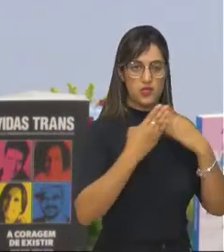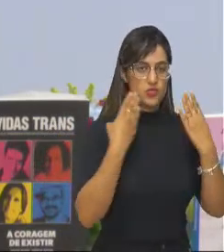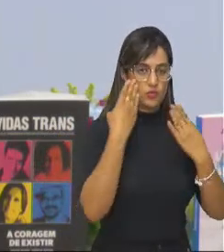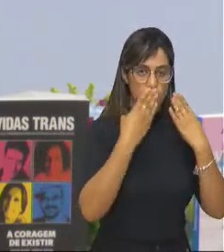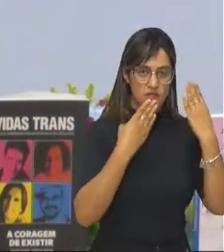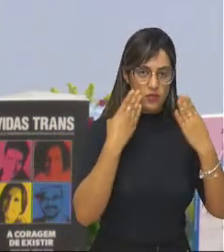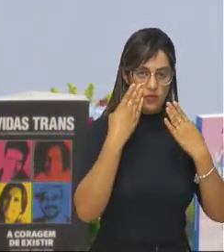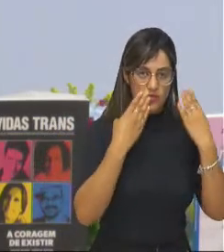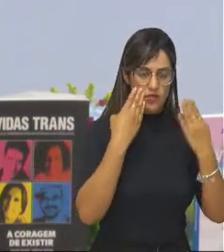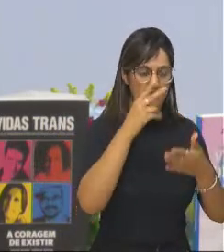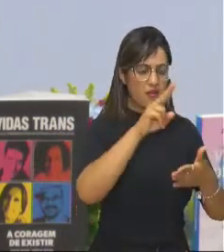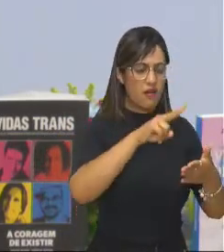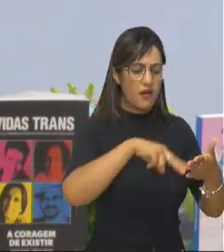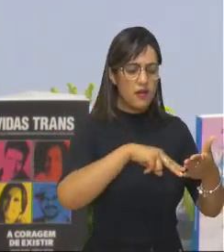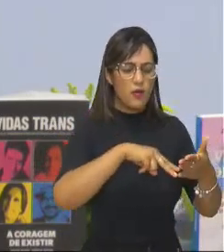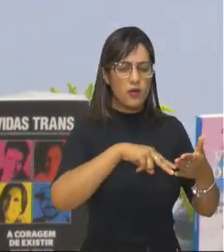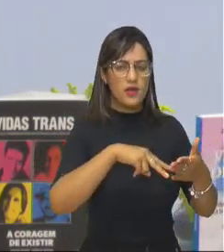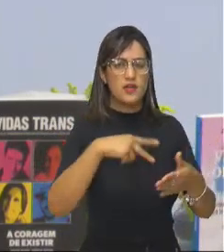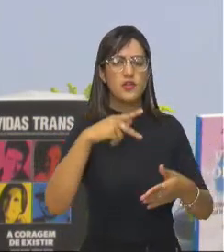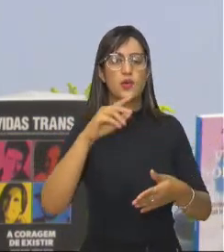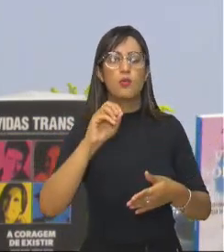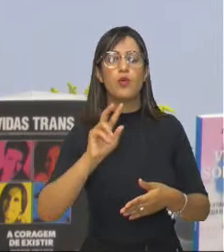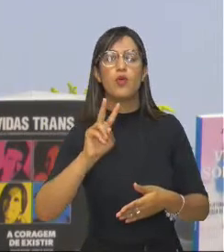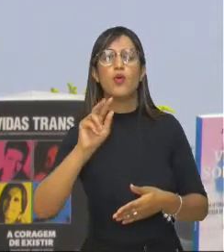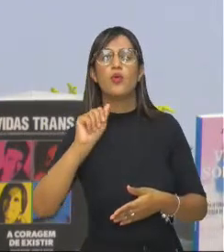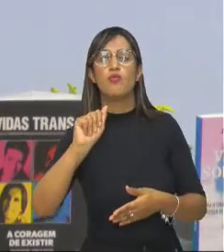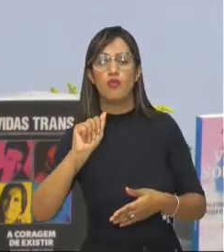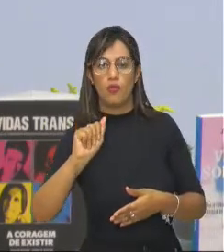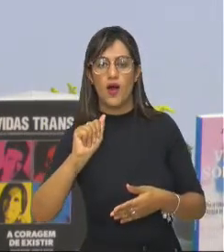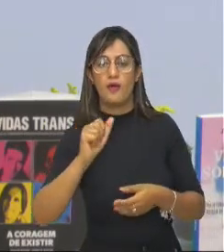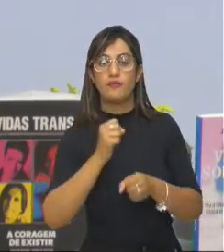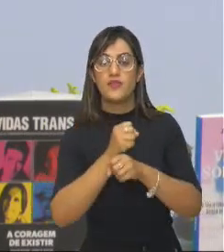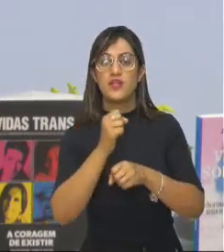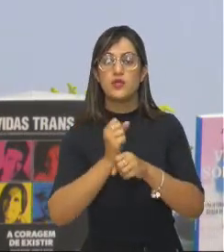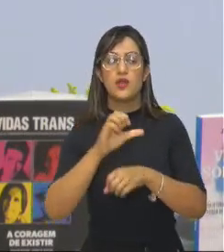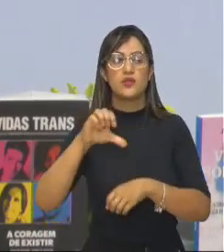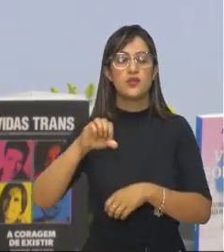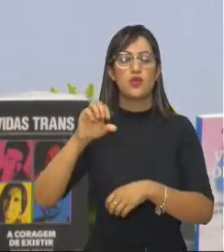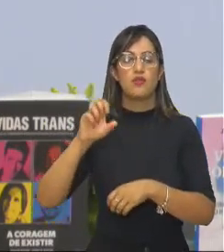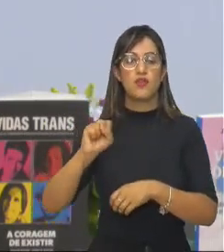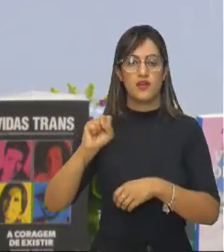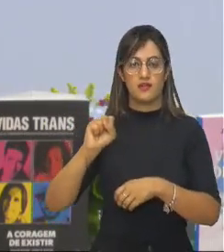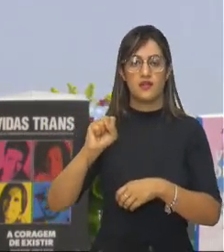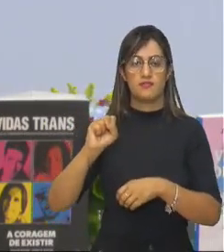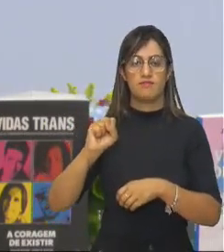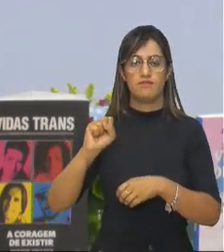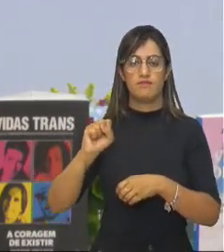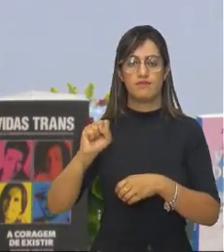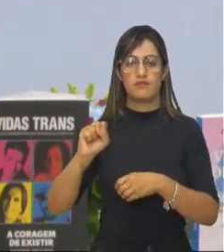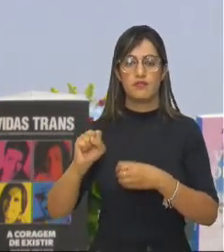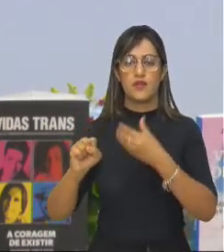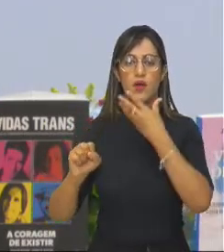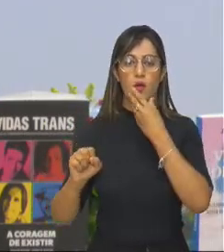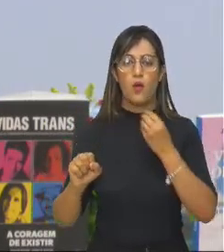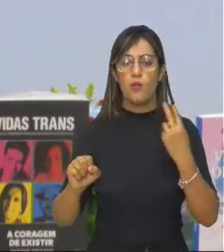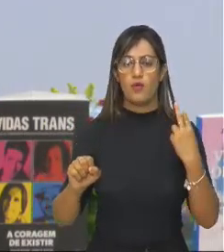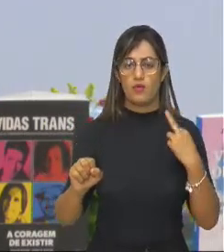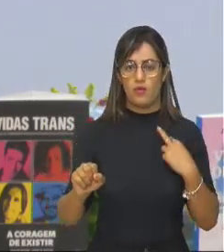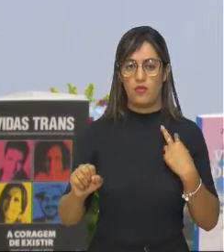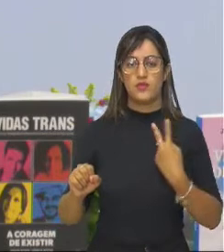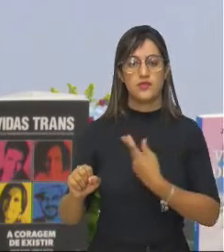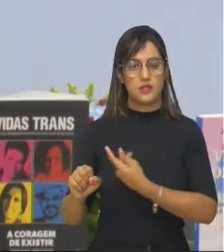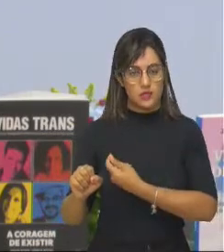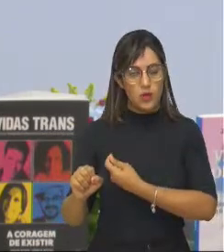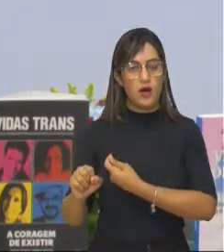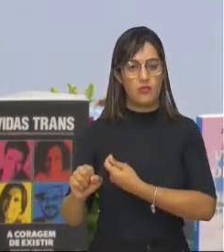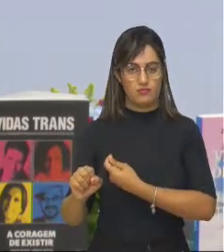Beauvoir. Foi lá, por exemplo, que eu soube que, desde os anos 90, a homossexualidade tinha sido despatologizada. Foi no grupo